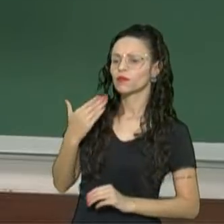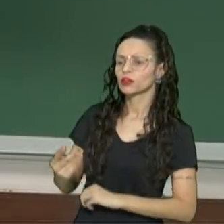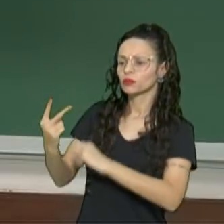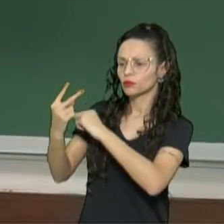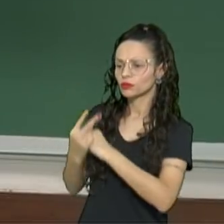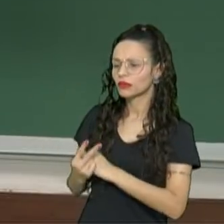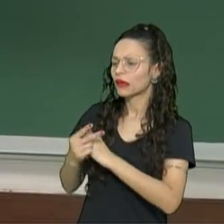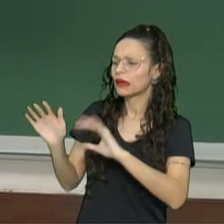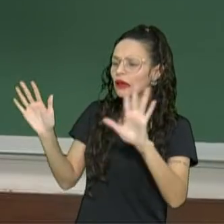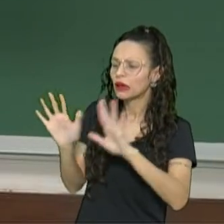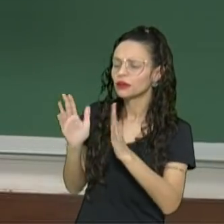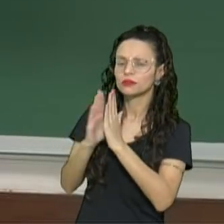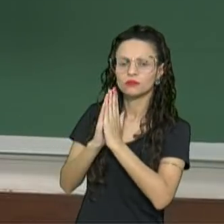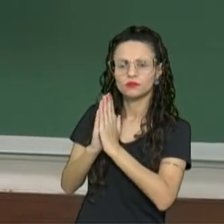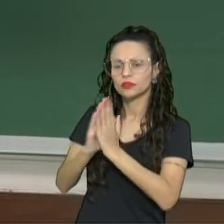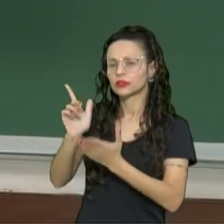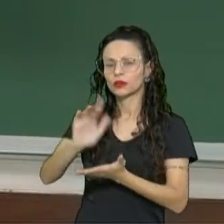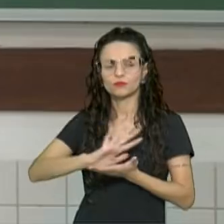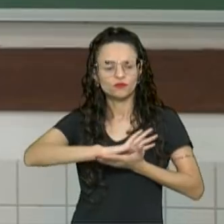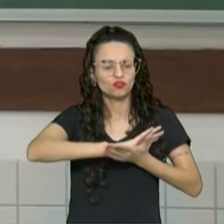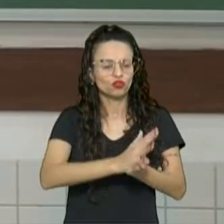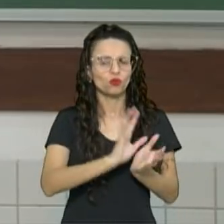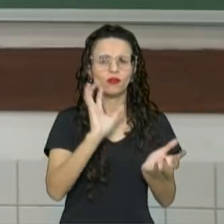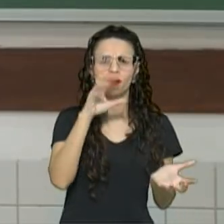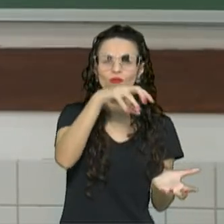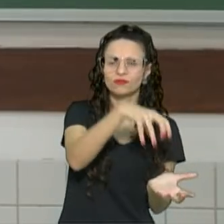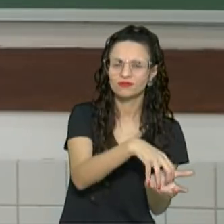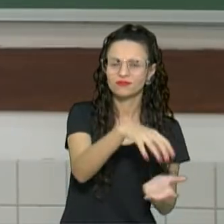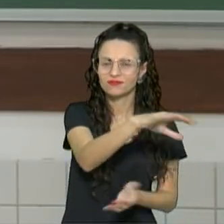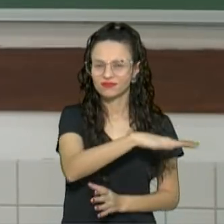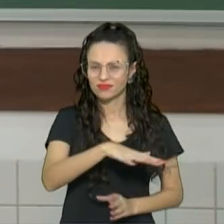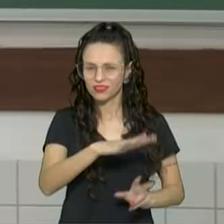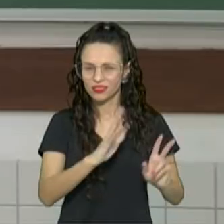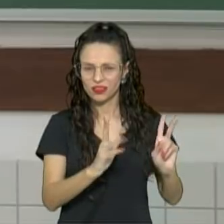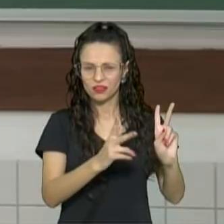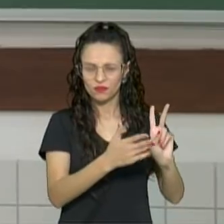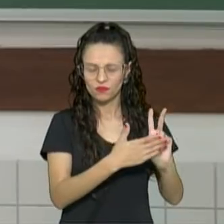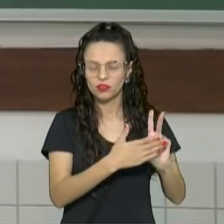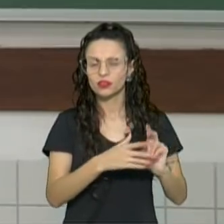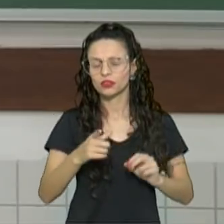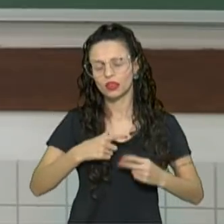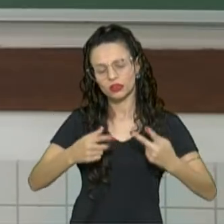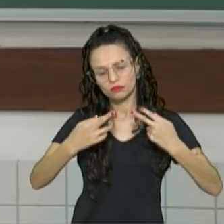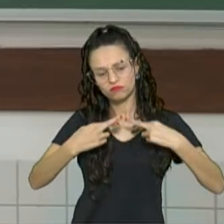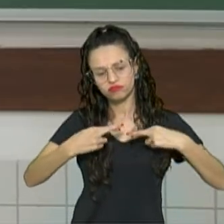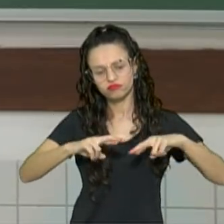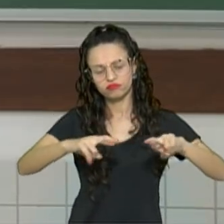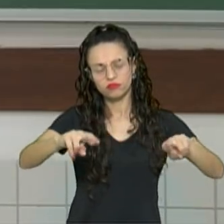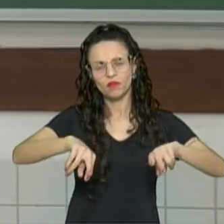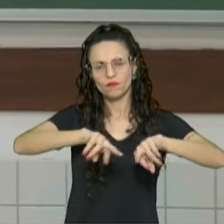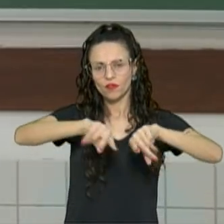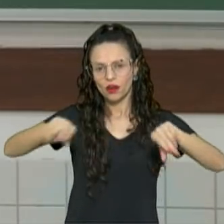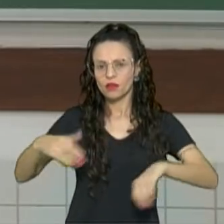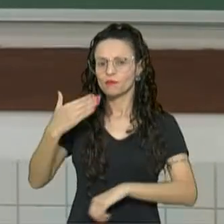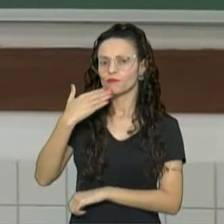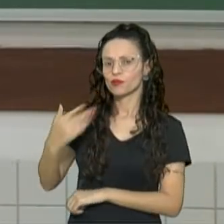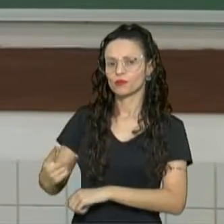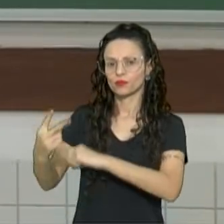não destruam, né, a aldeia, enfim. Então, vai ter vários rituais para pedir essa proteção.